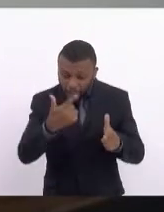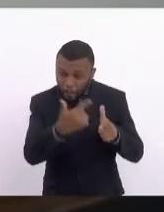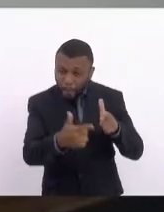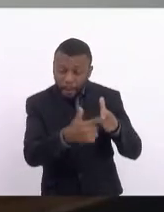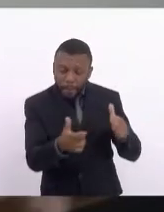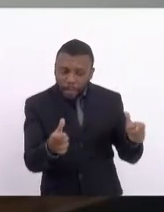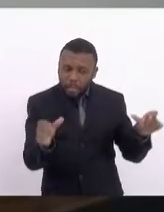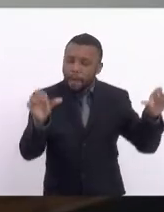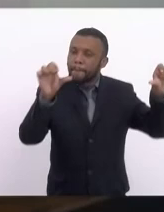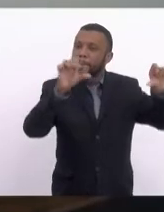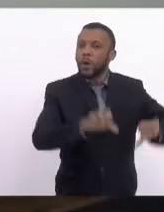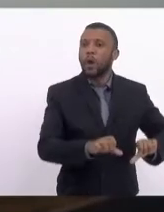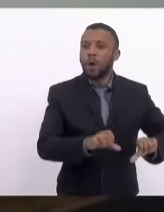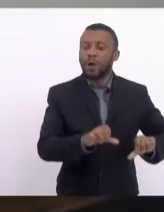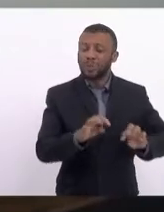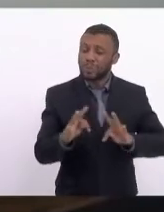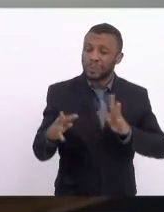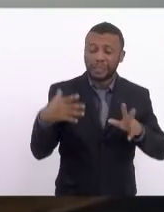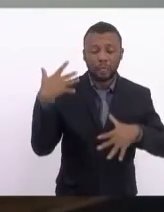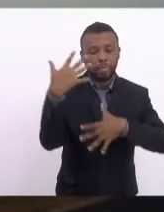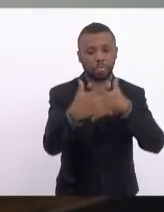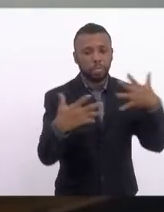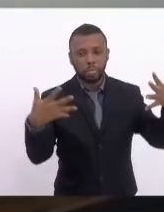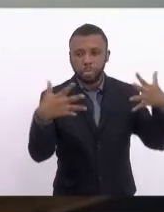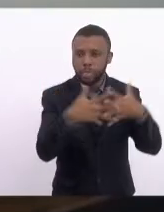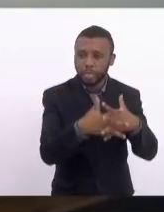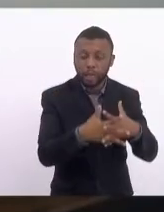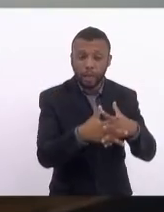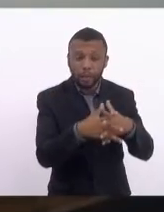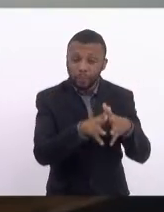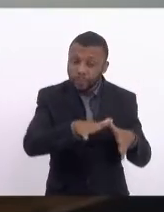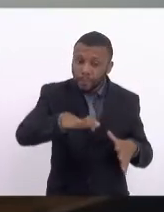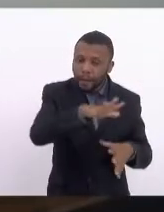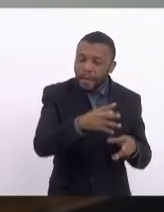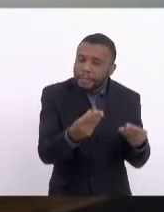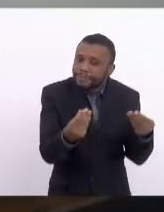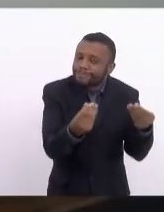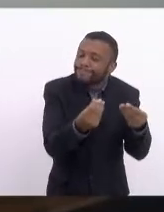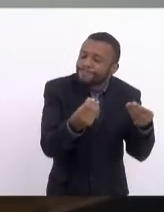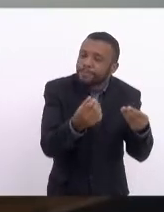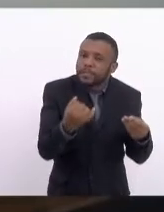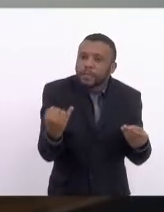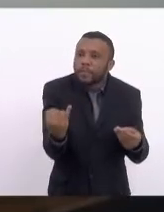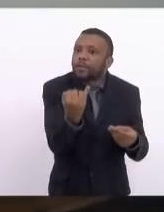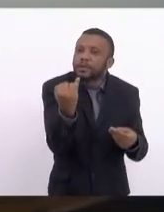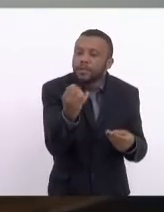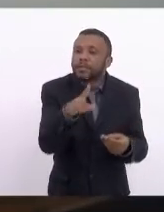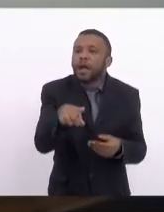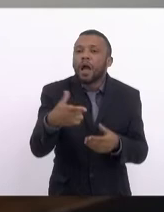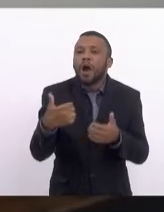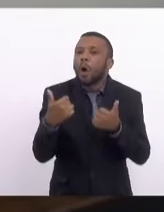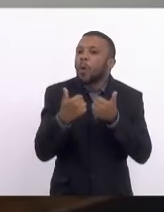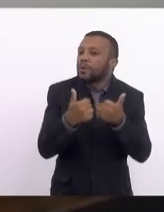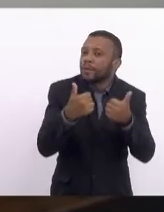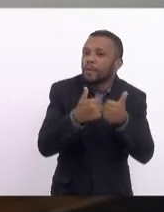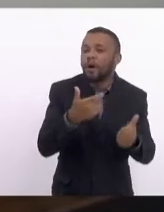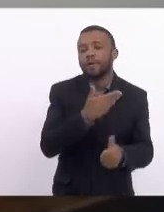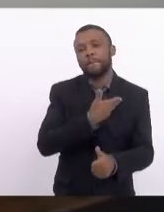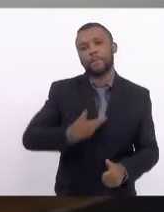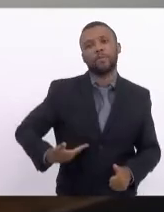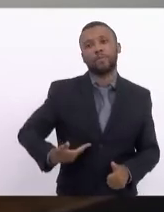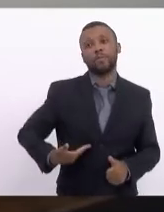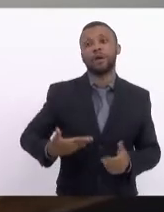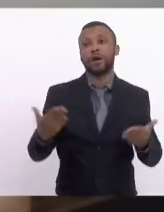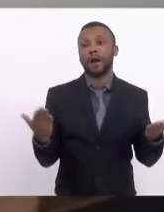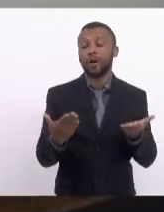como se não fosse pouco. Toda essa confusão numa área sensível e fundamental, que é o transporte público, agora os moradores e